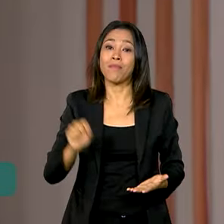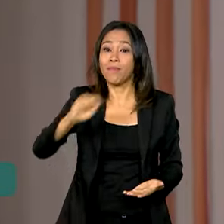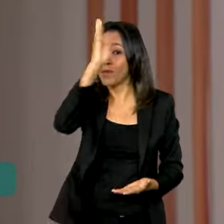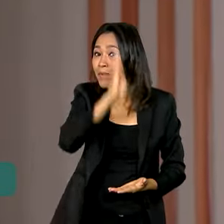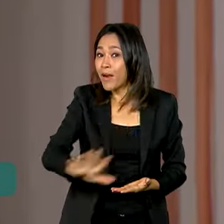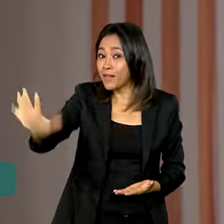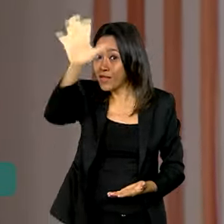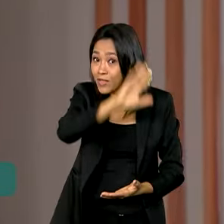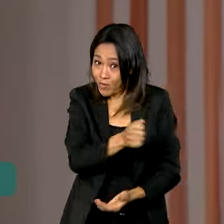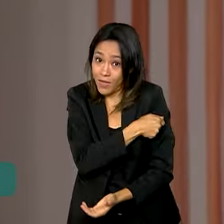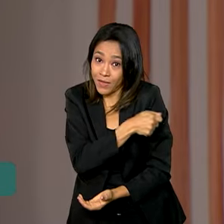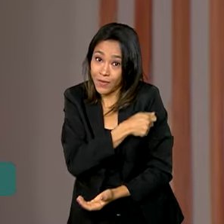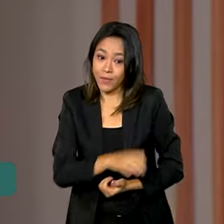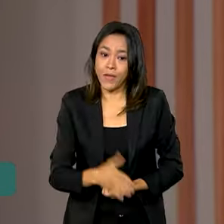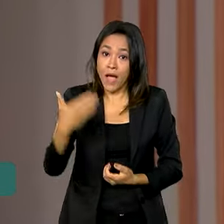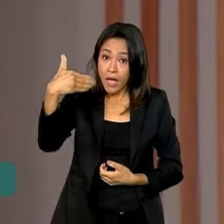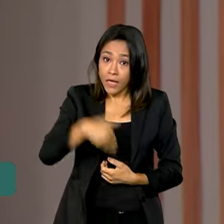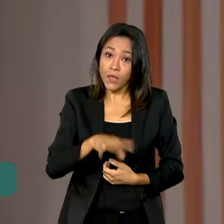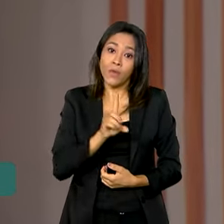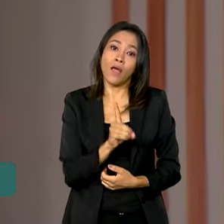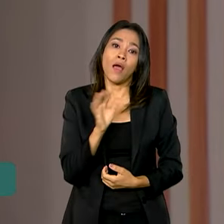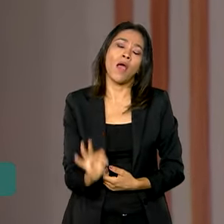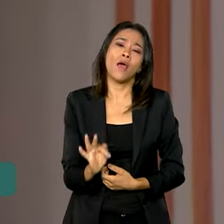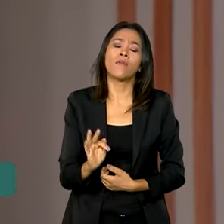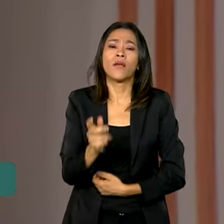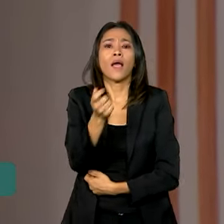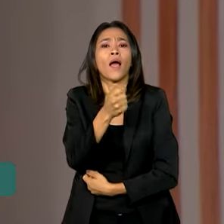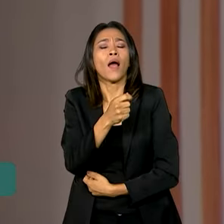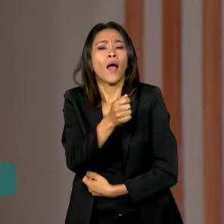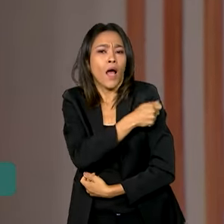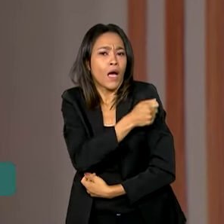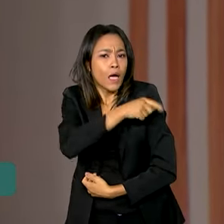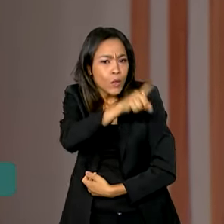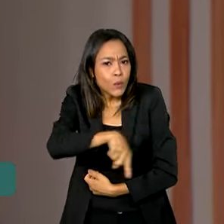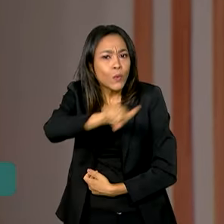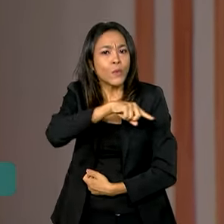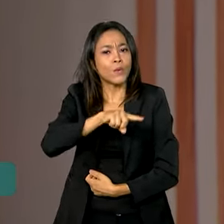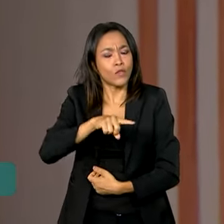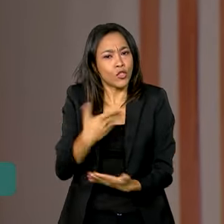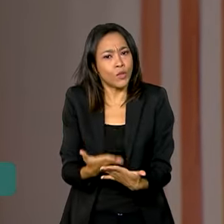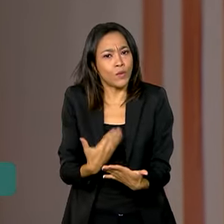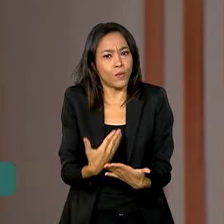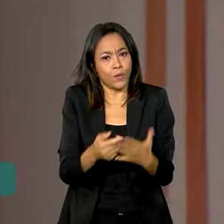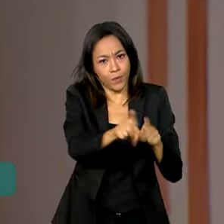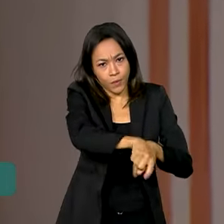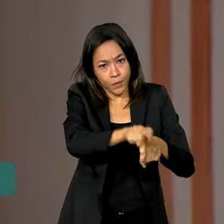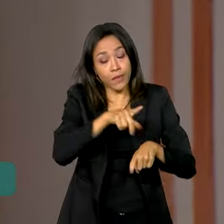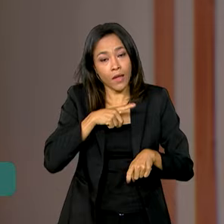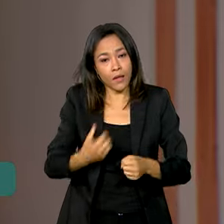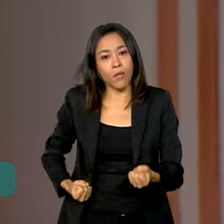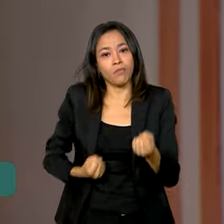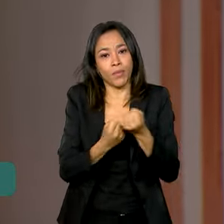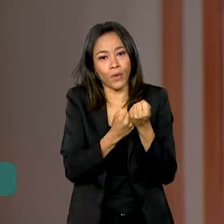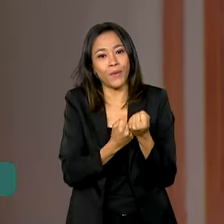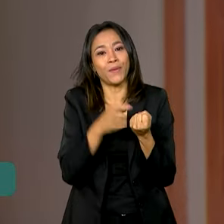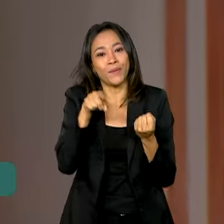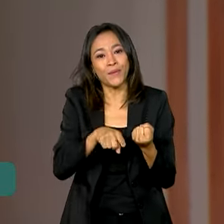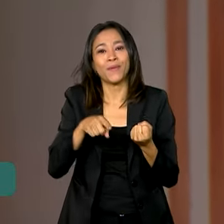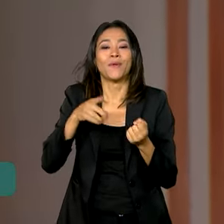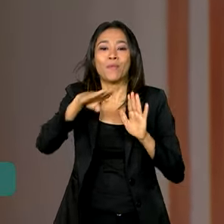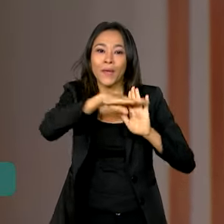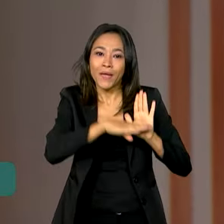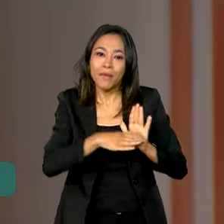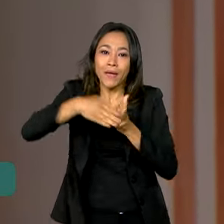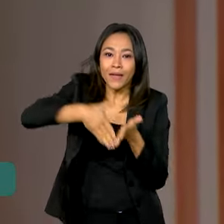no DF, por exemplo, alunos da rede pública que vivem na área rural são atendidos pelo programa Caminhos da Escola.